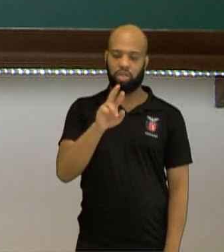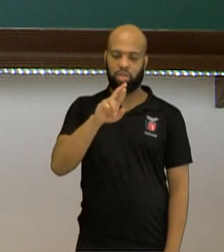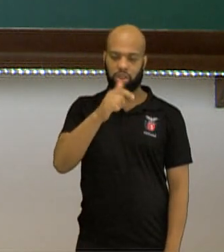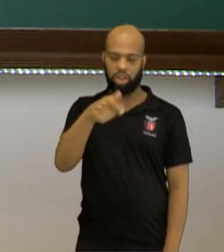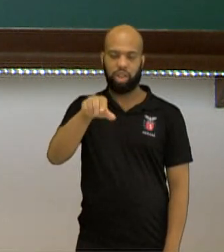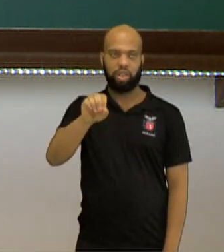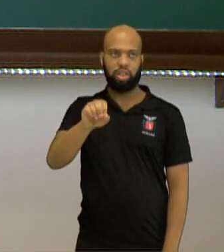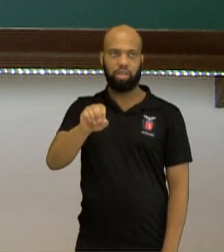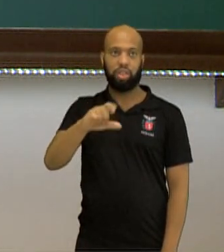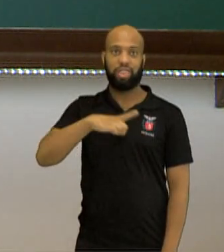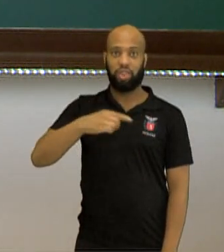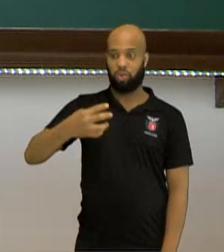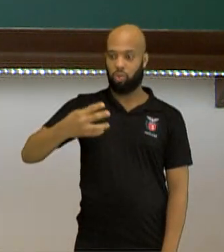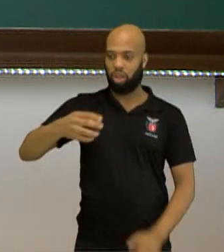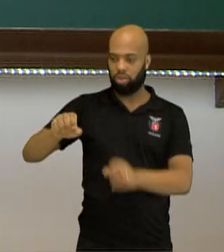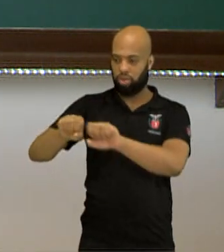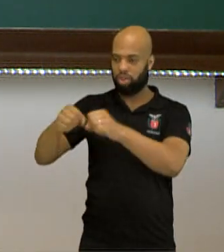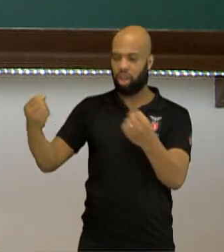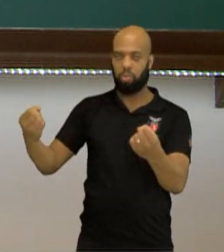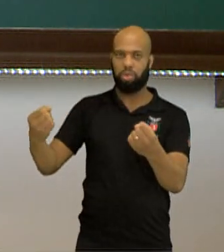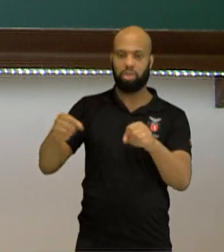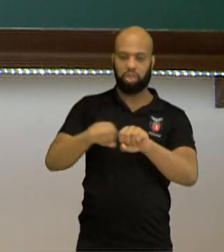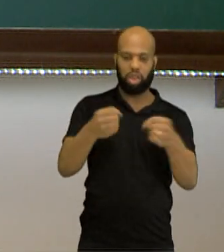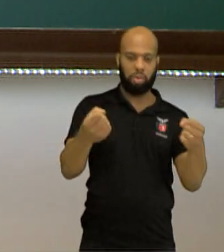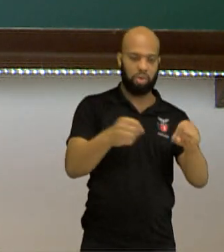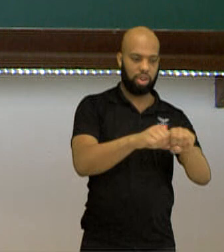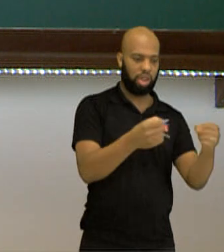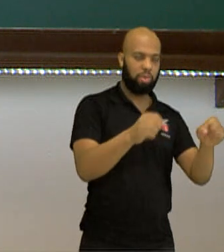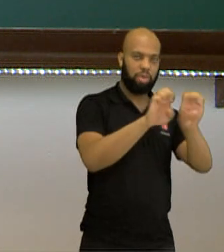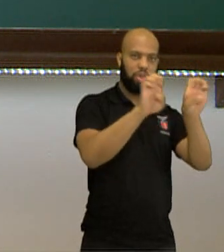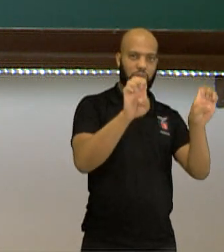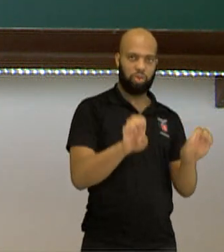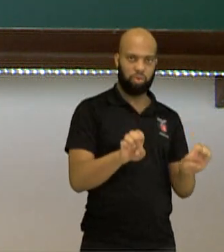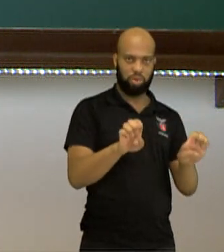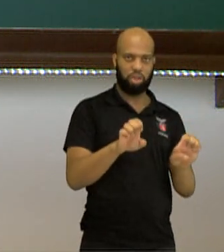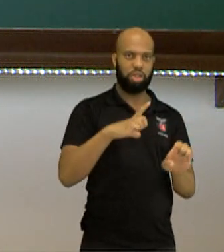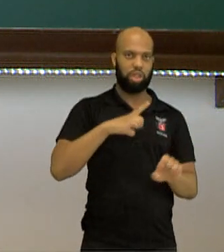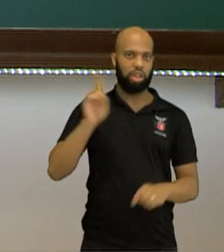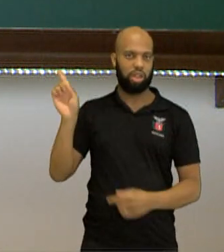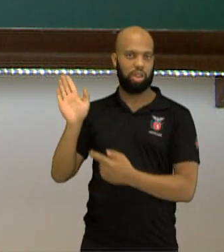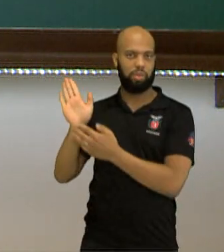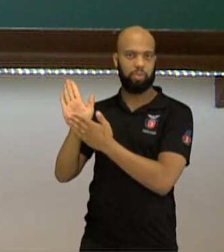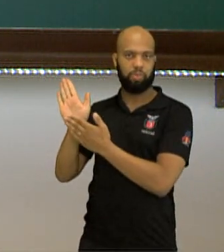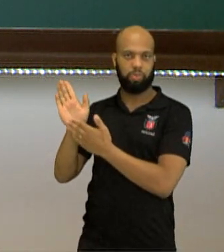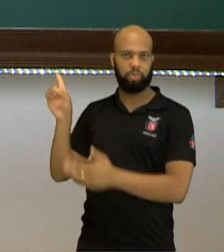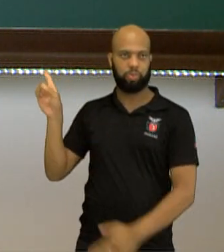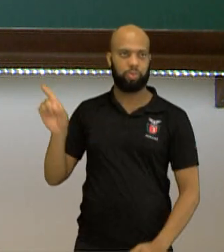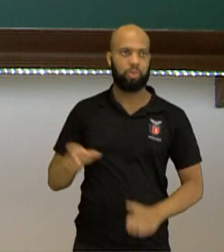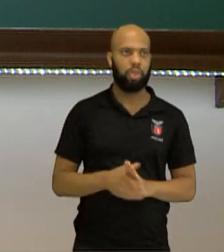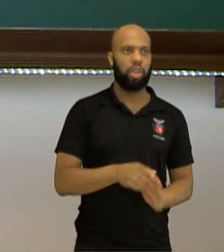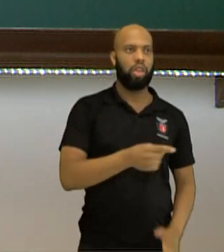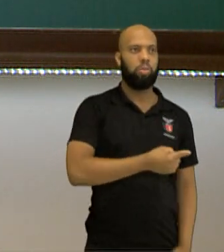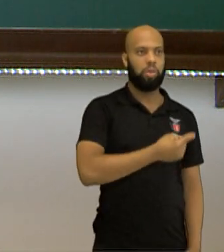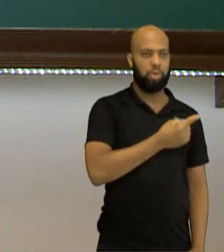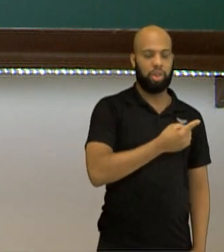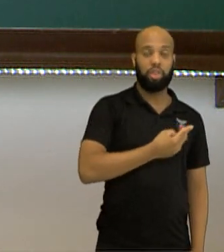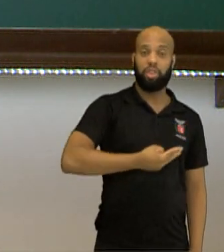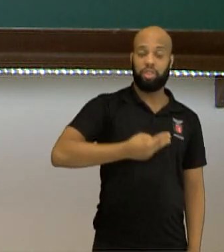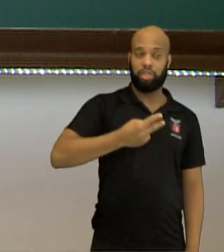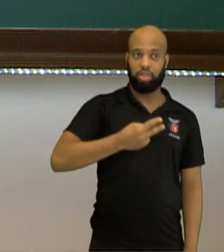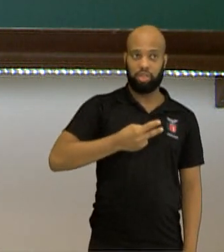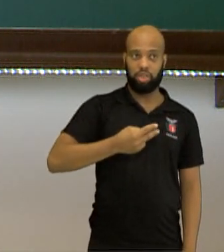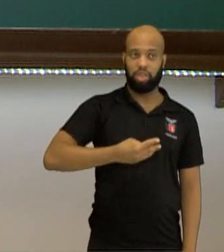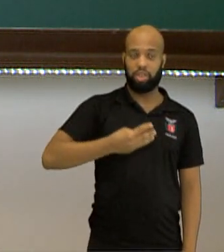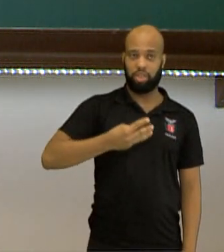quebrar justamente essas conformações que as estruturas nos propõem ali. Primária,